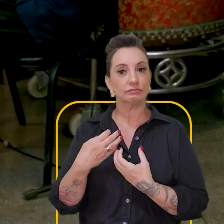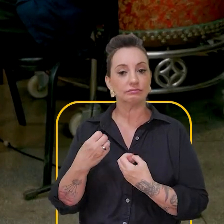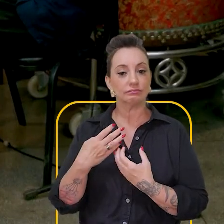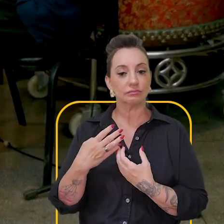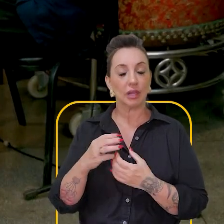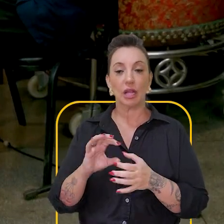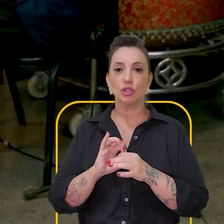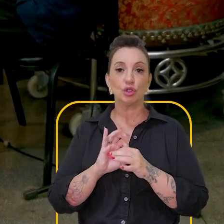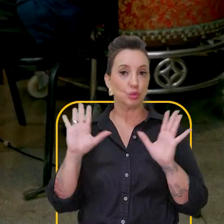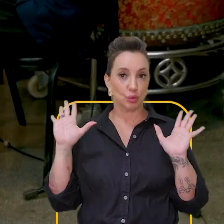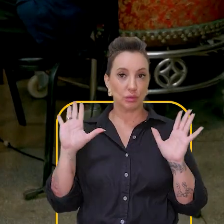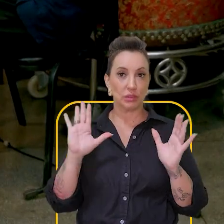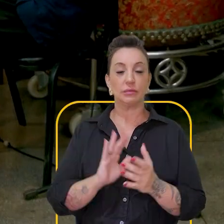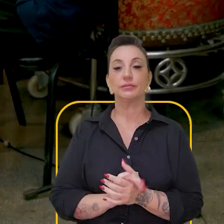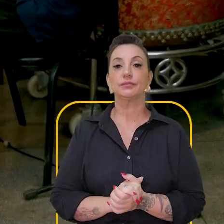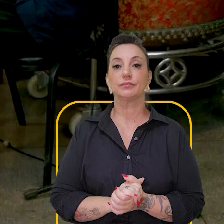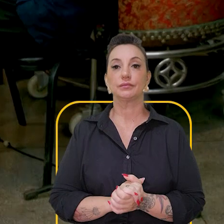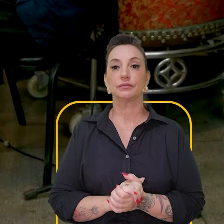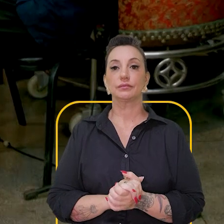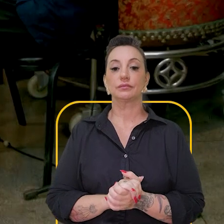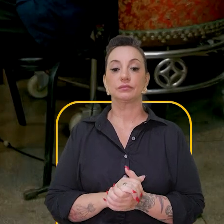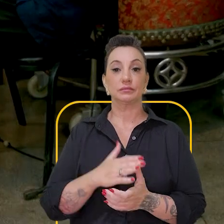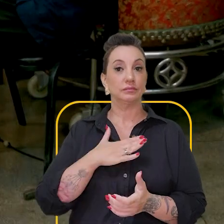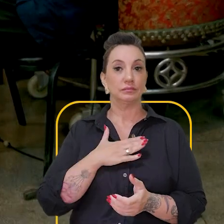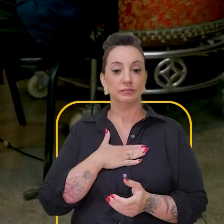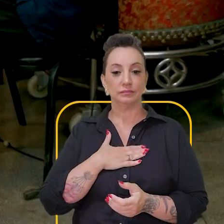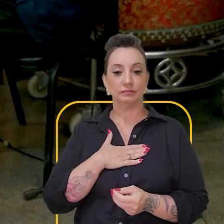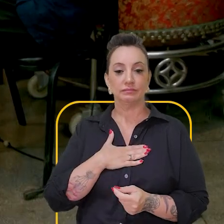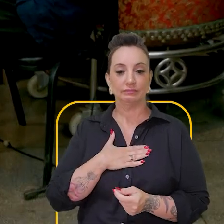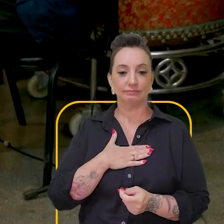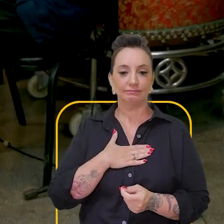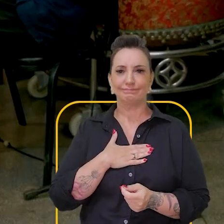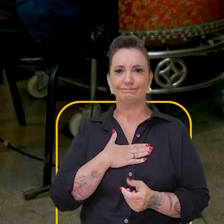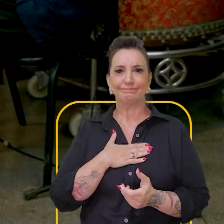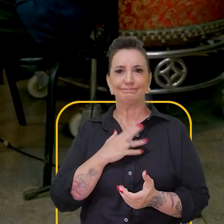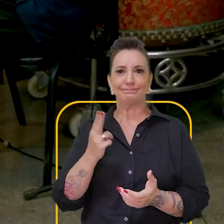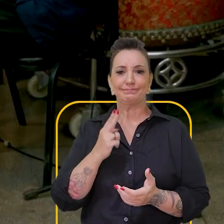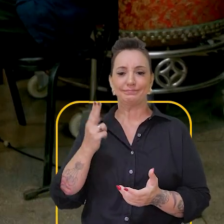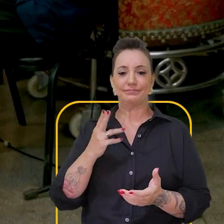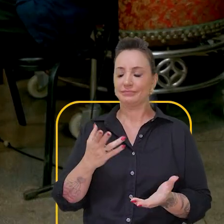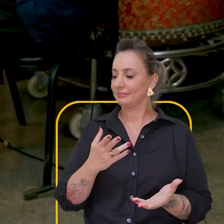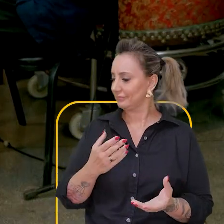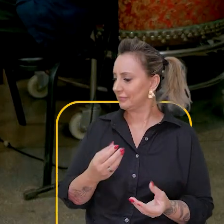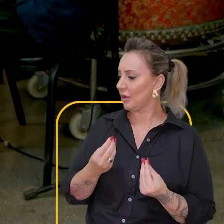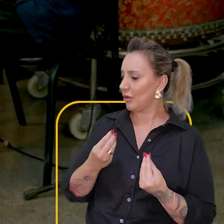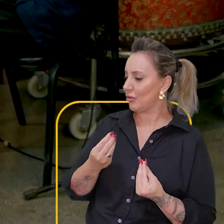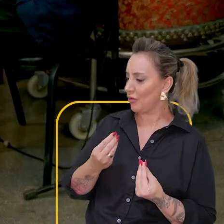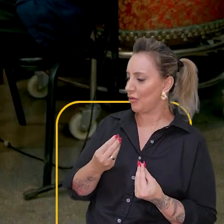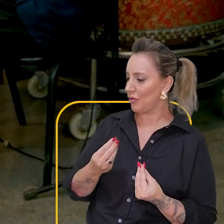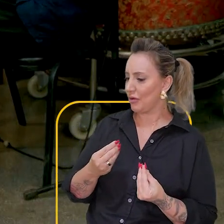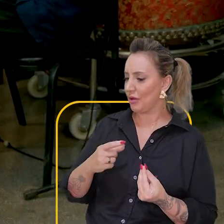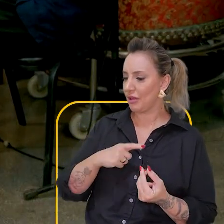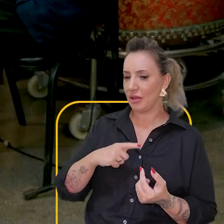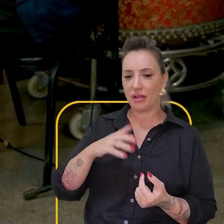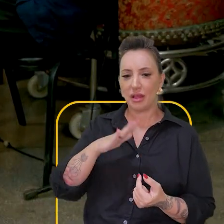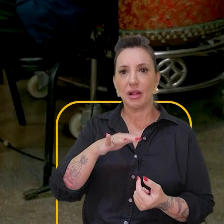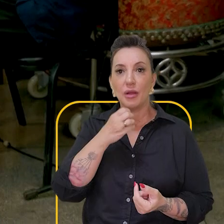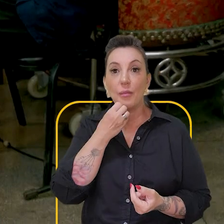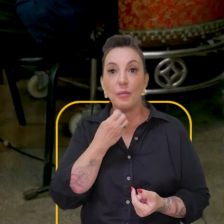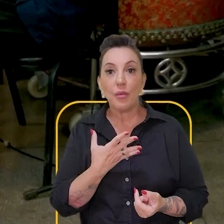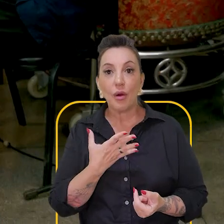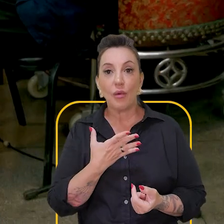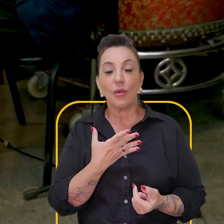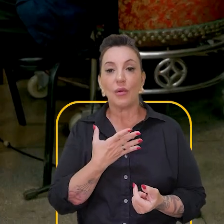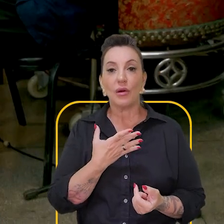assim como que ele tem aluno bom se ele dar aula assim porque eu como eu tinha vindo do karatê o meu estilo sempre foi de